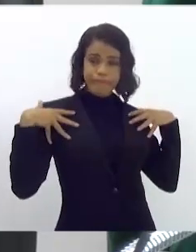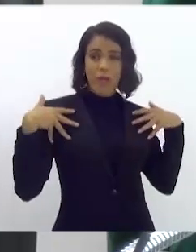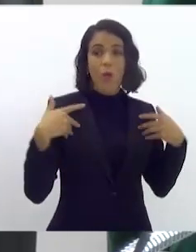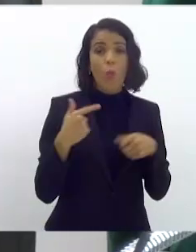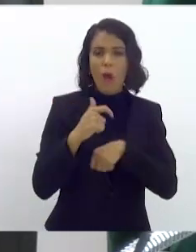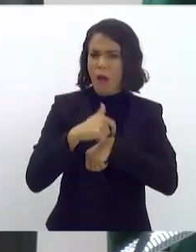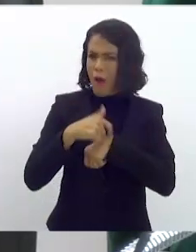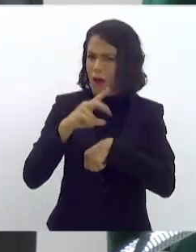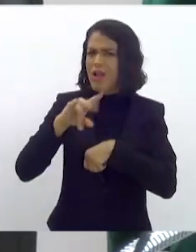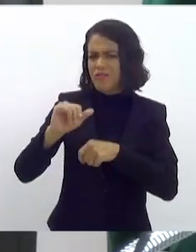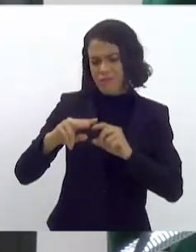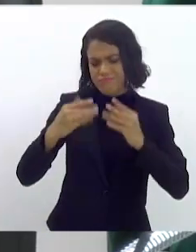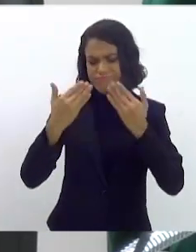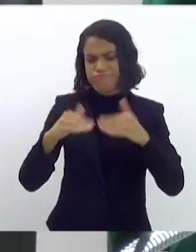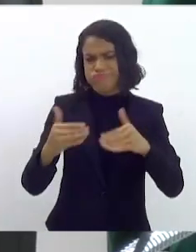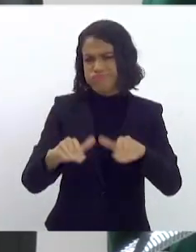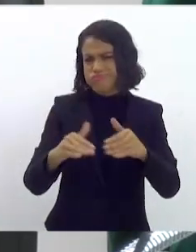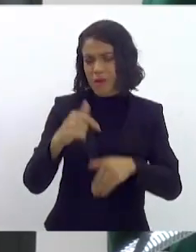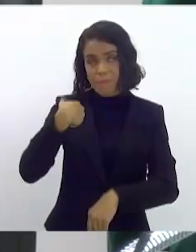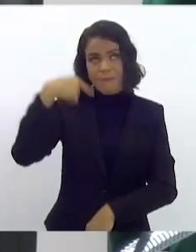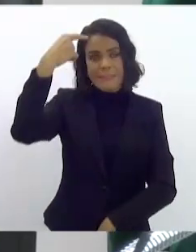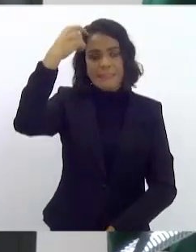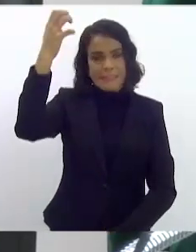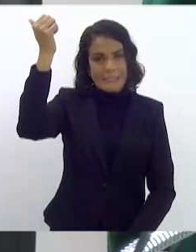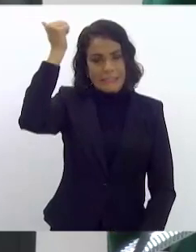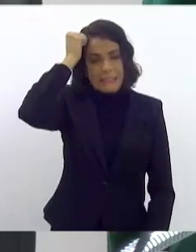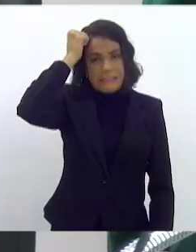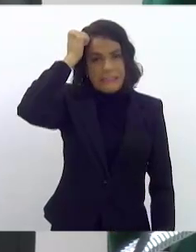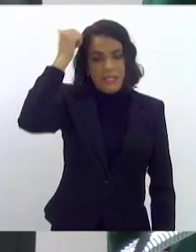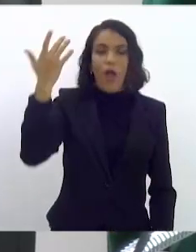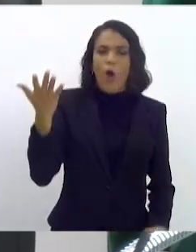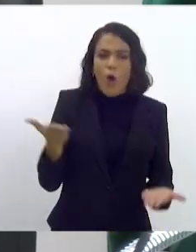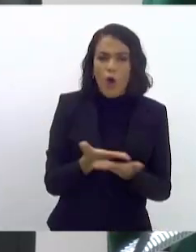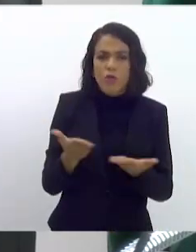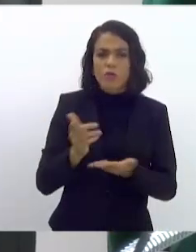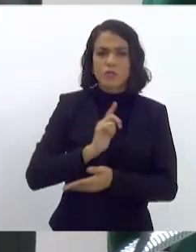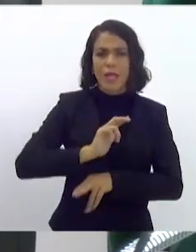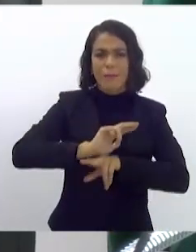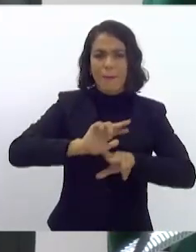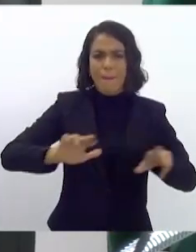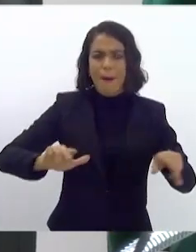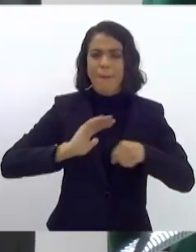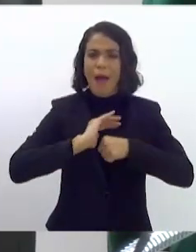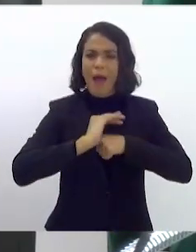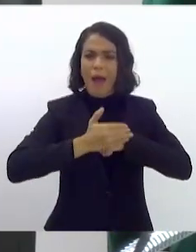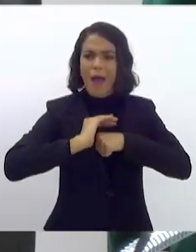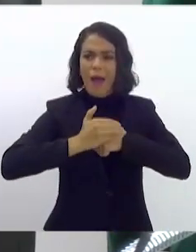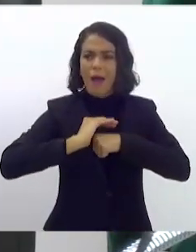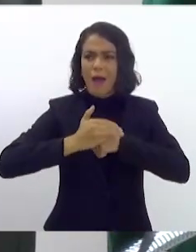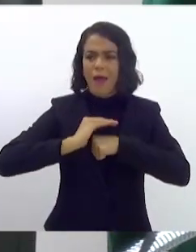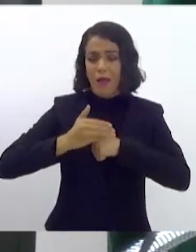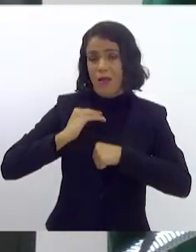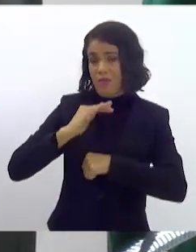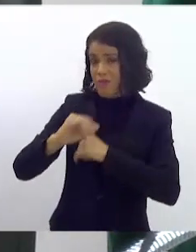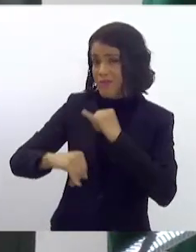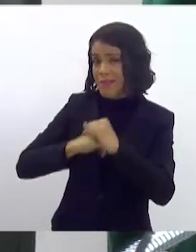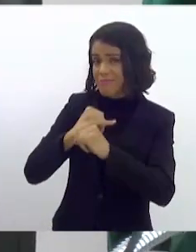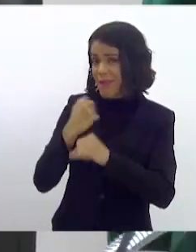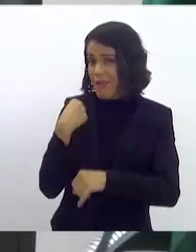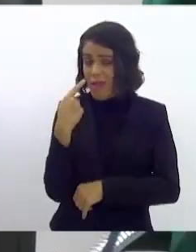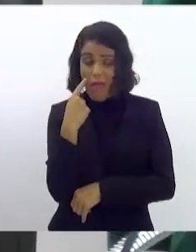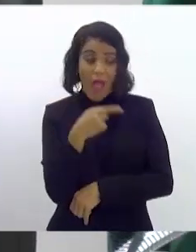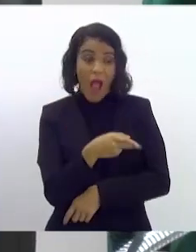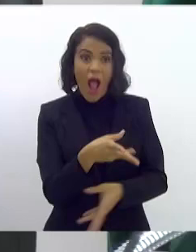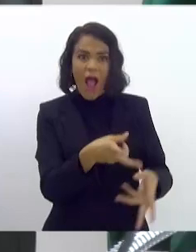alguma consequência vem. Nós também temos que botar a mão na consciência. Hoje, temos muitos pedófilos na internet que estão atrás do seu filho